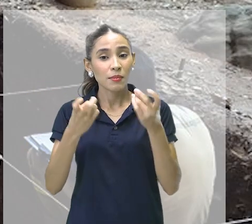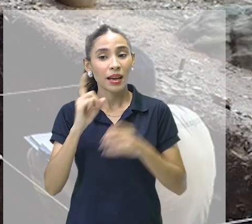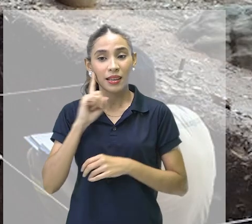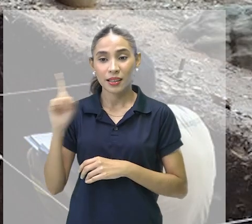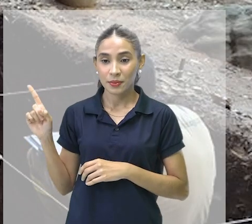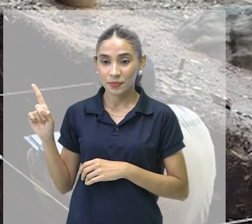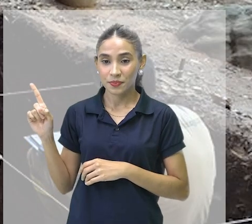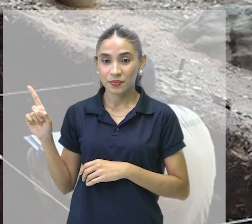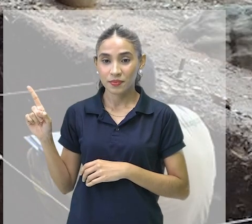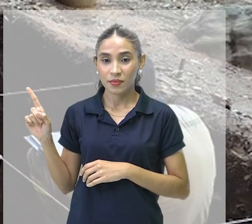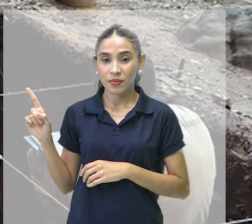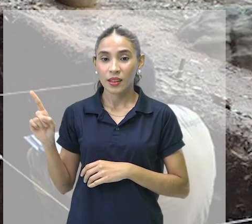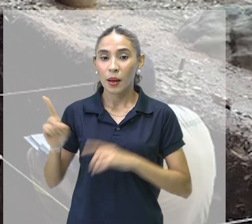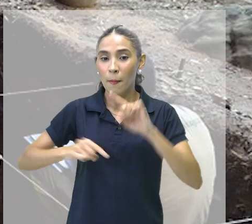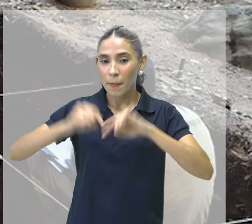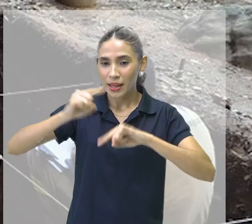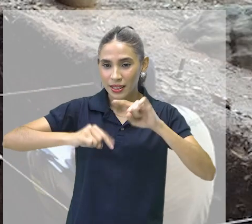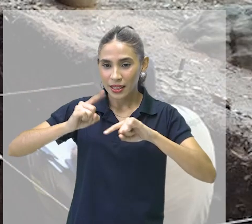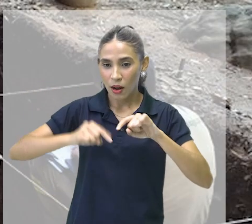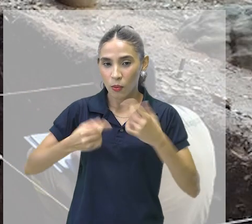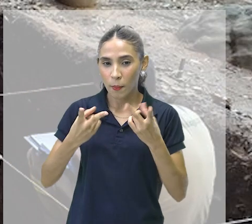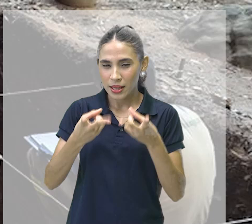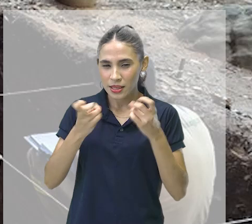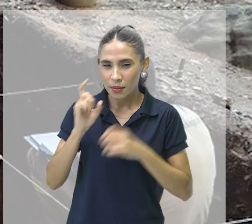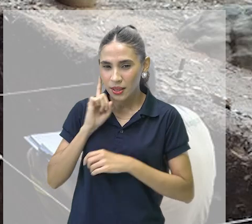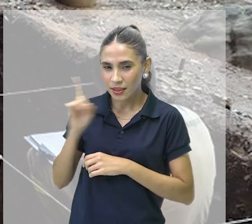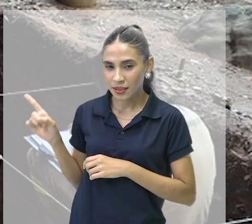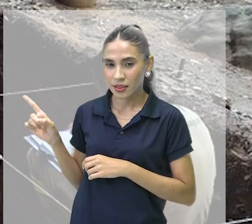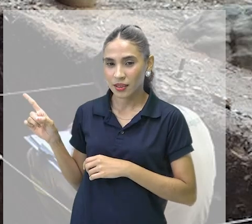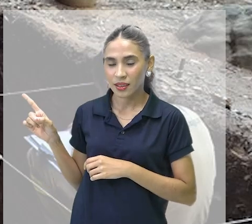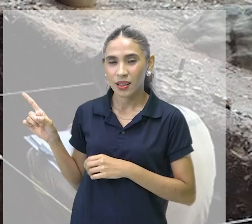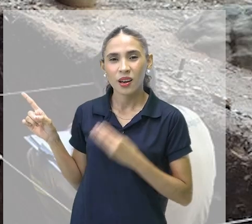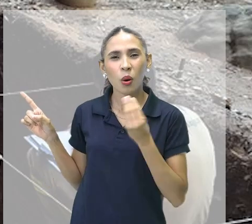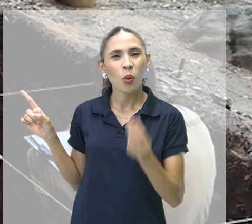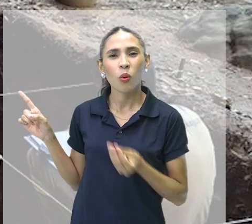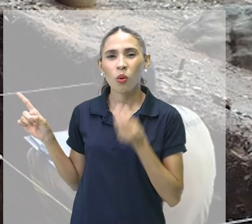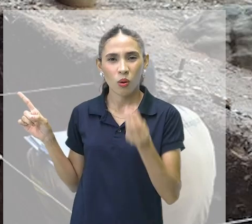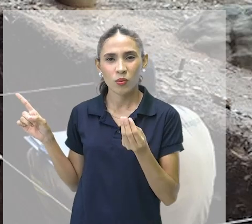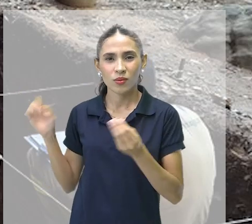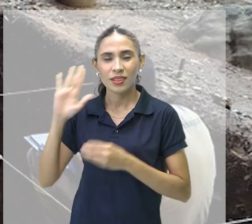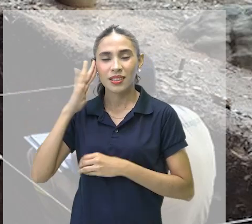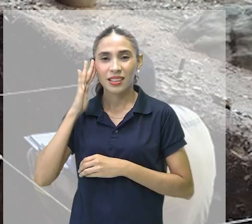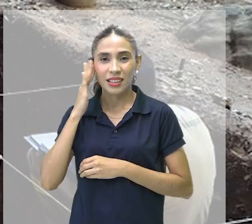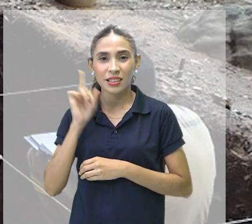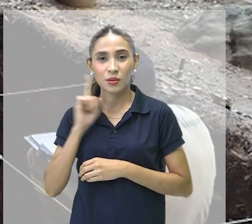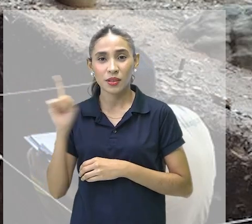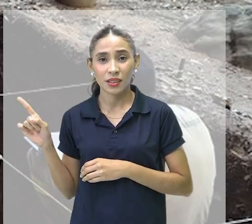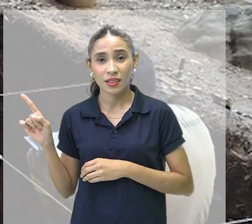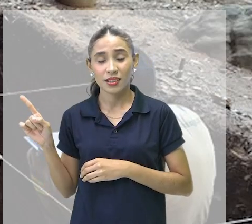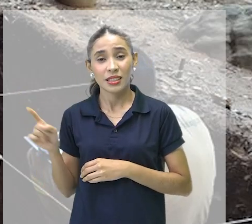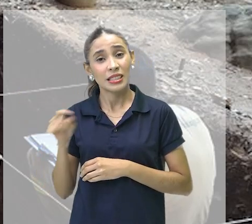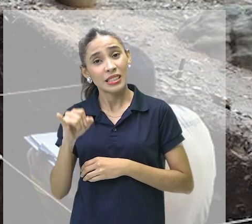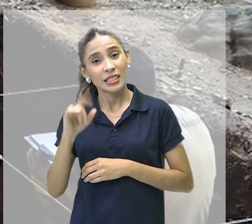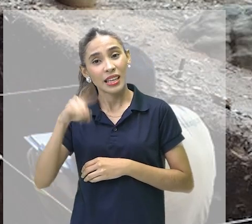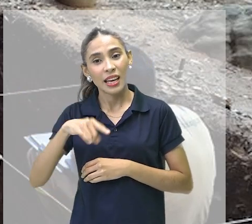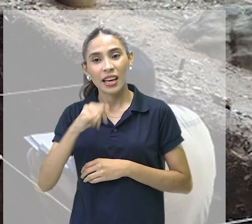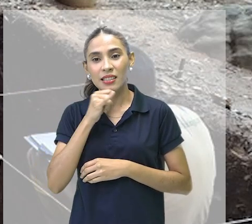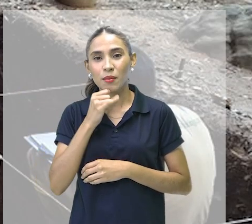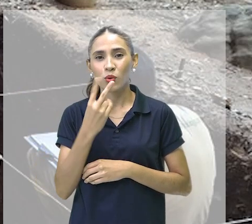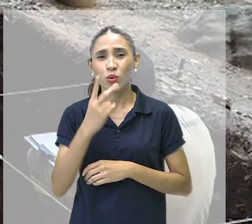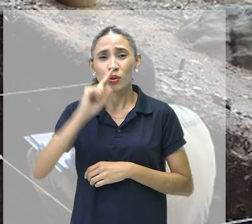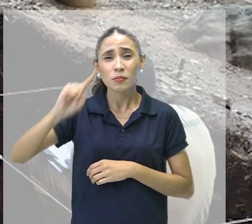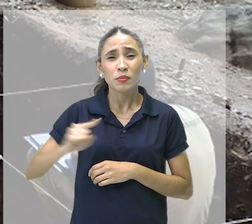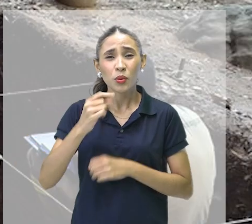atenção. Este objeto que você está vendo, como é que nós vamos conseguir entender se ele é de 2.000